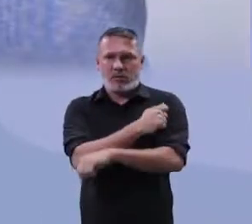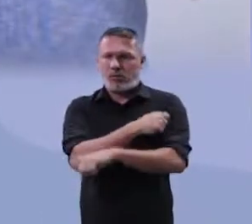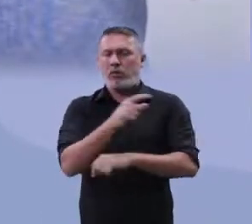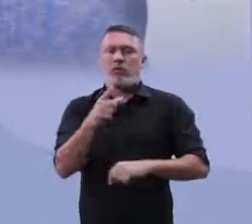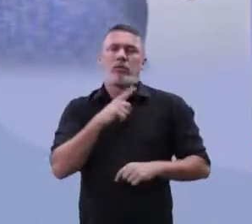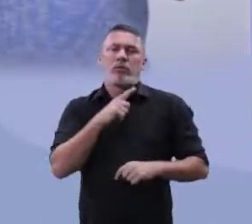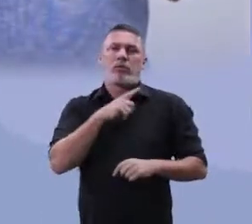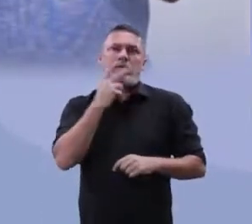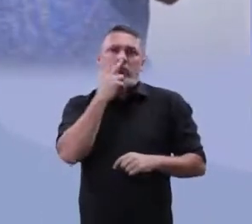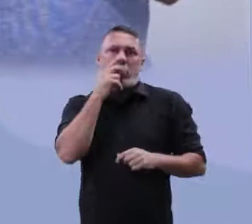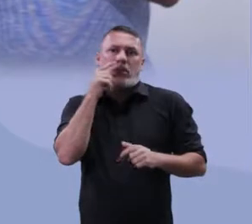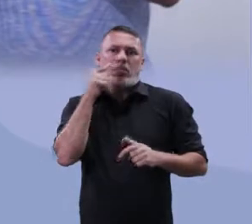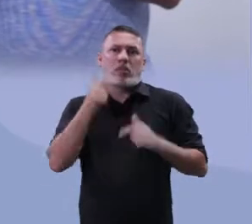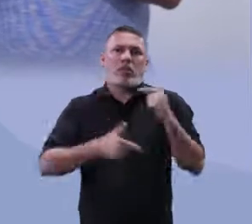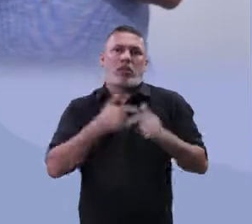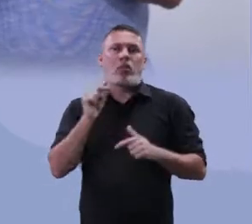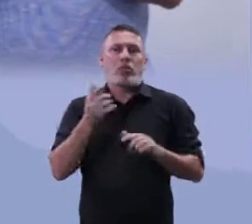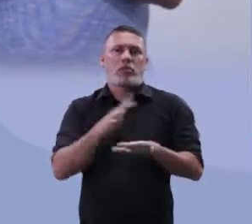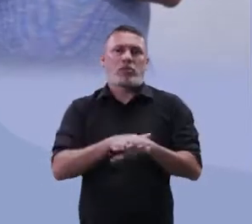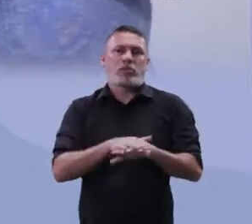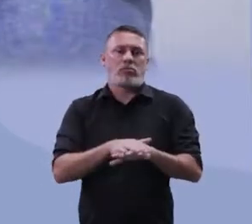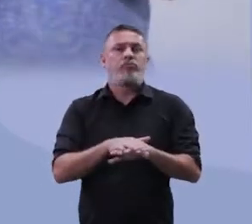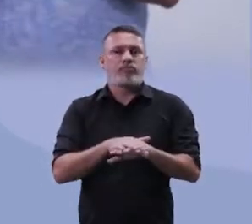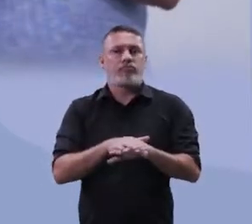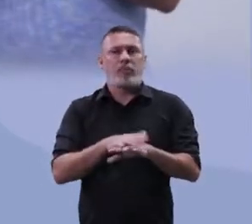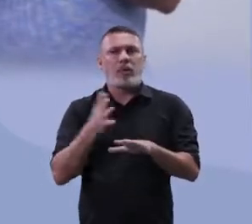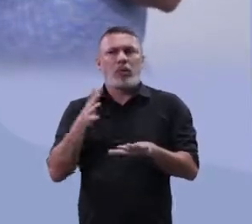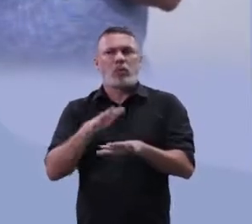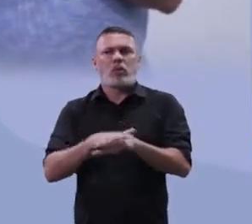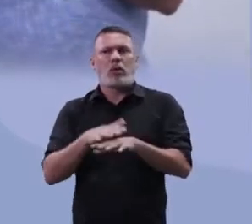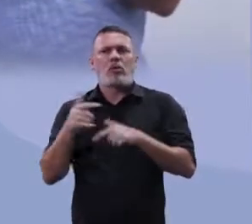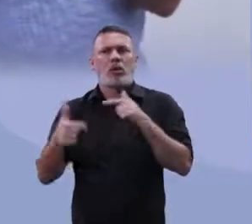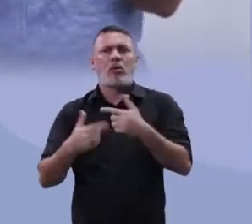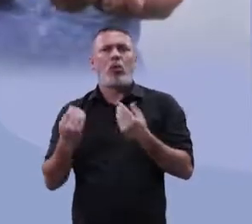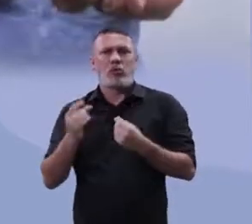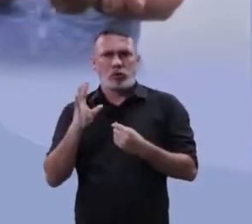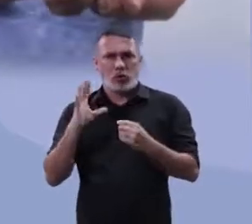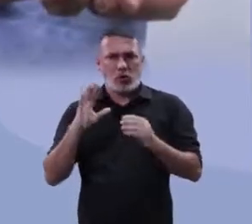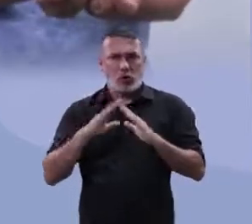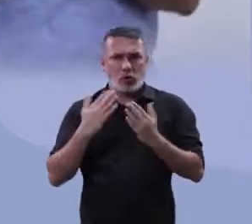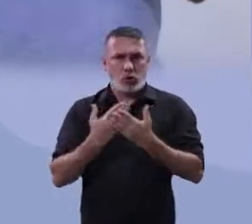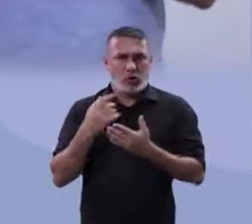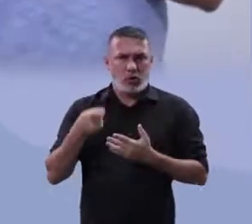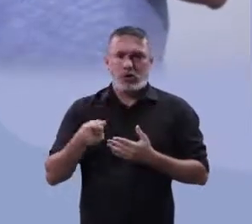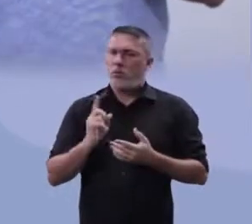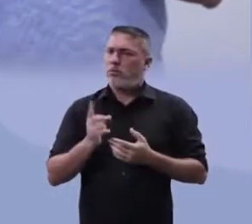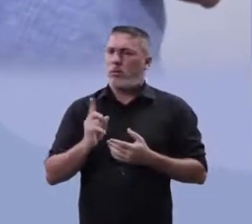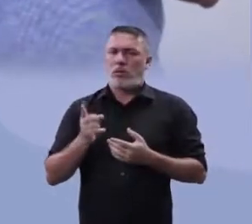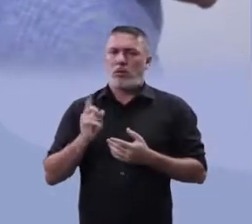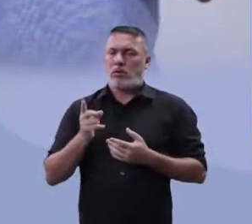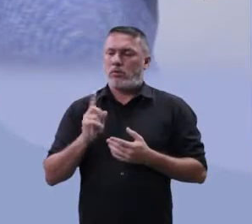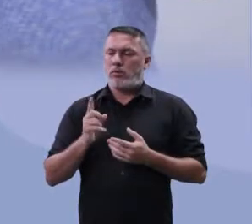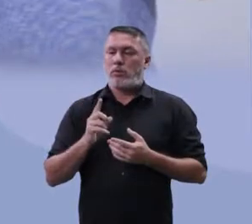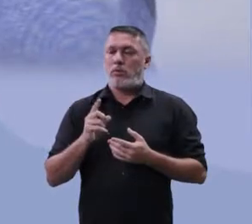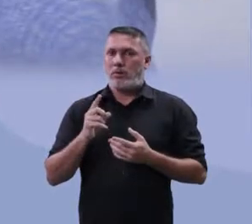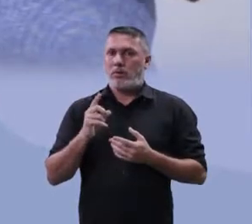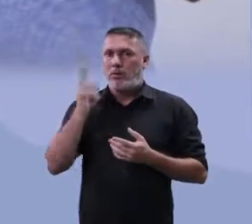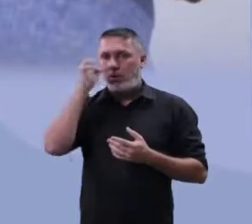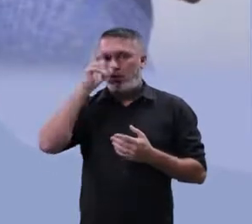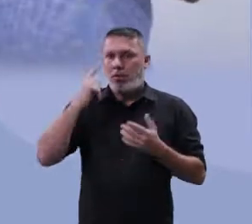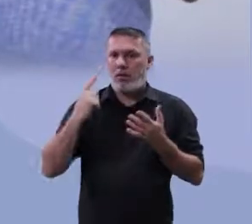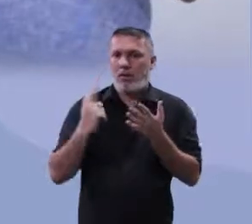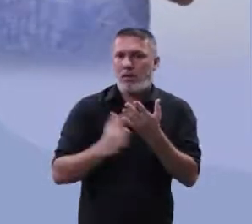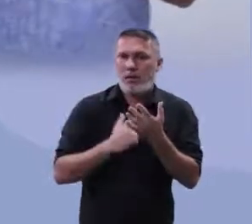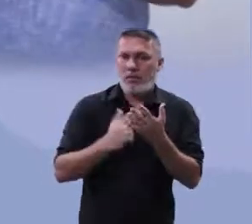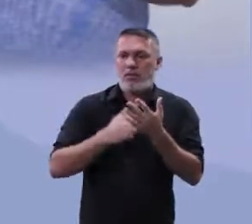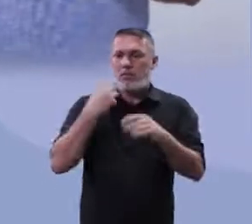né, tiveram todo um trabalho de inclusão. Mas esse trabalho de inclusão não foi feito apenas pela escola. Primeiro, no livro, você